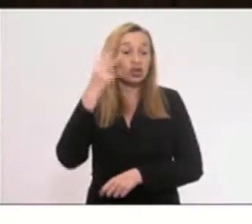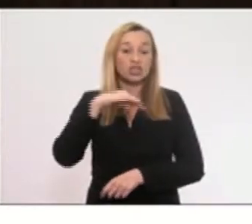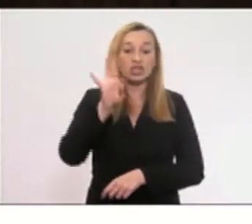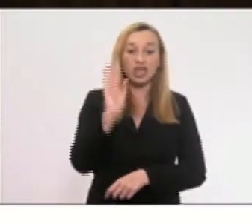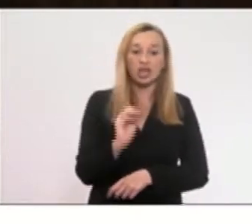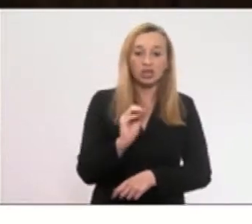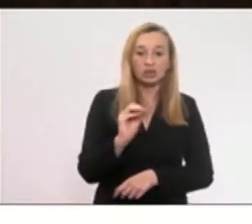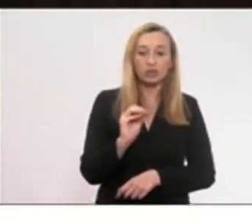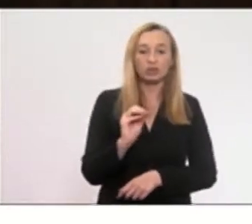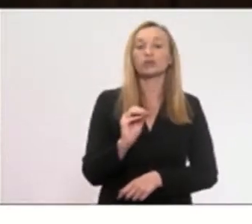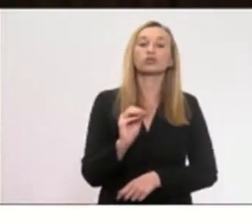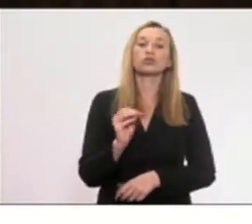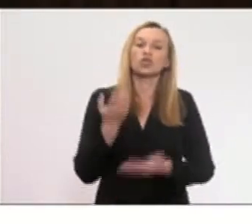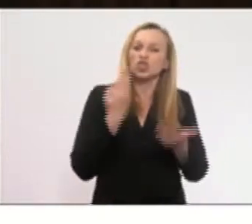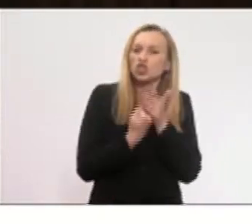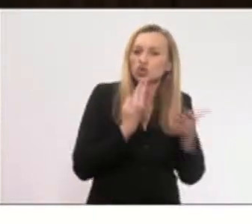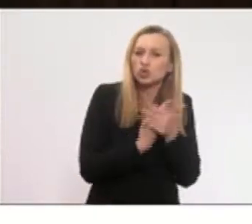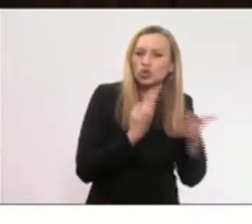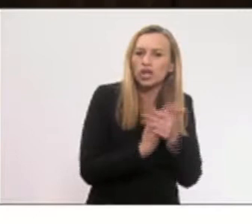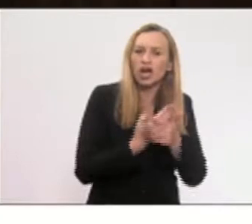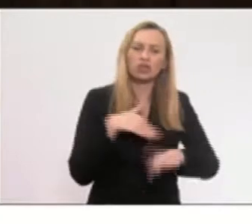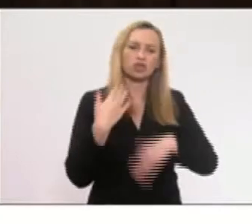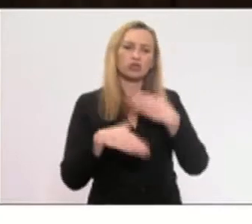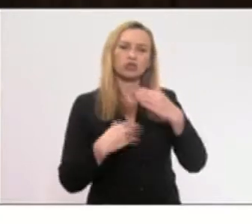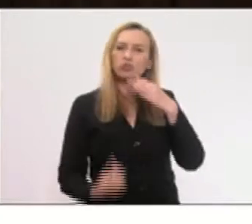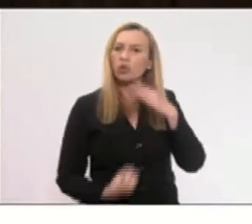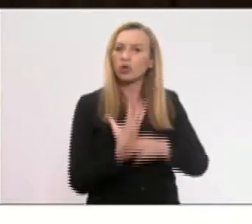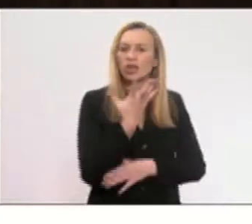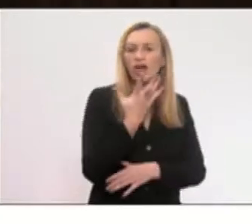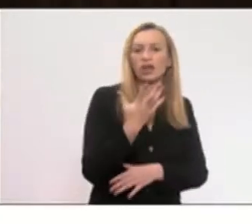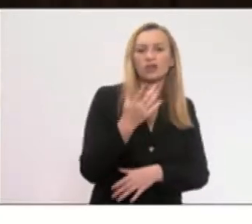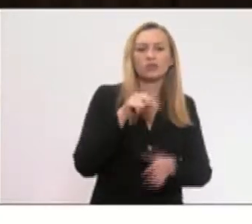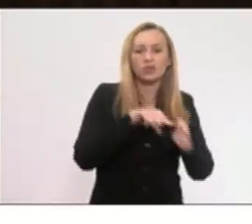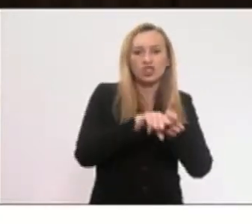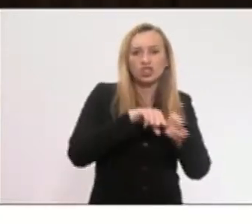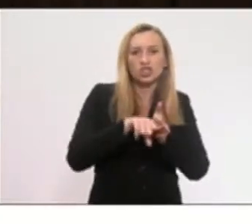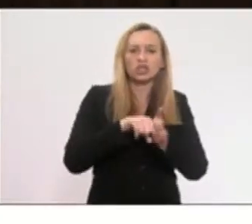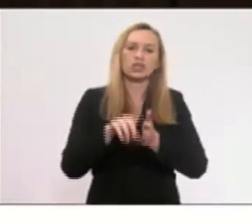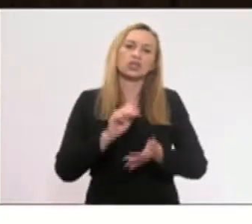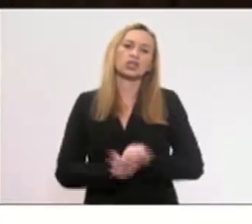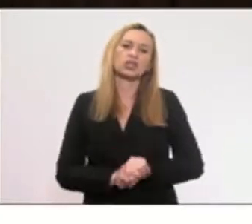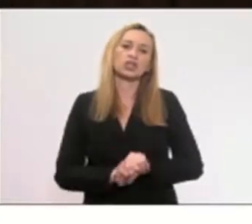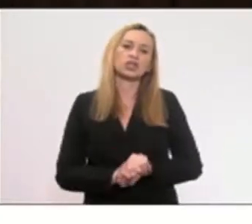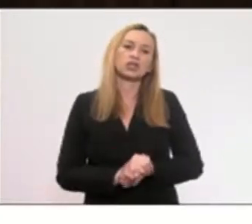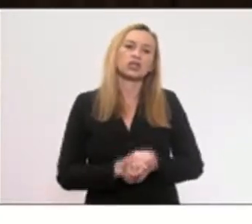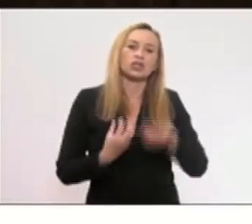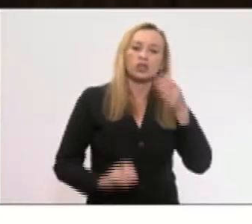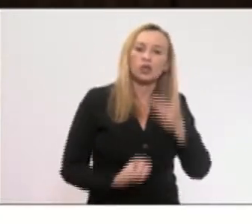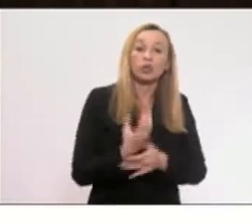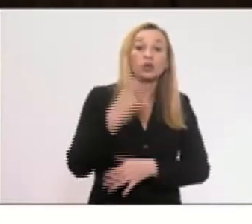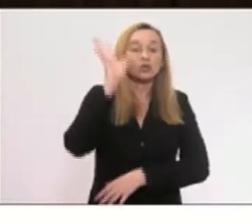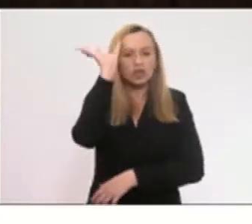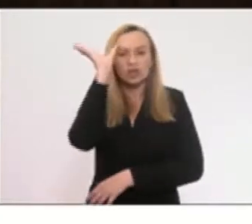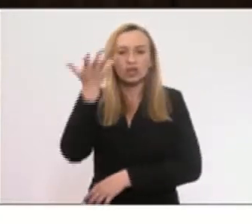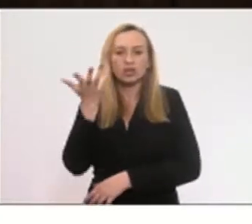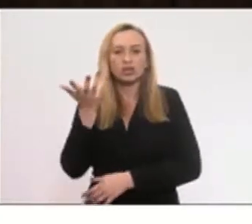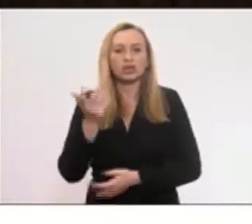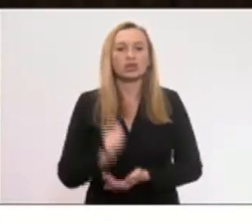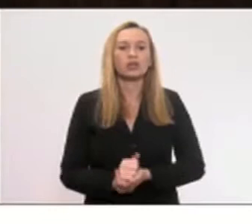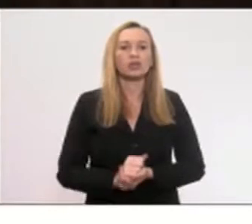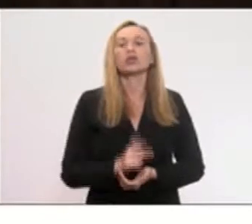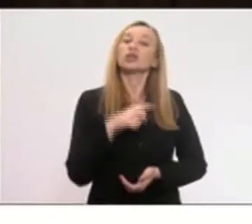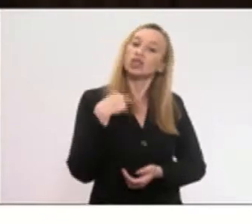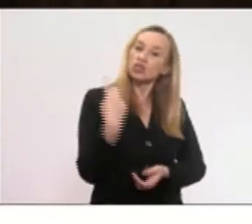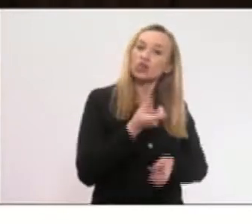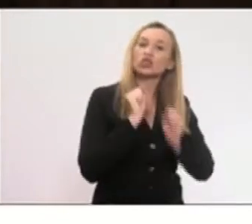se debruçaram, que estudaram, que produziram pesquisa, que produziram soluções para que